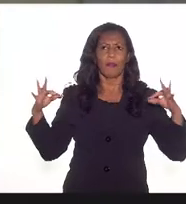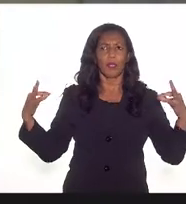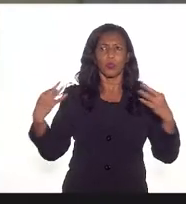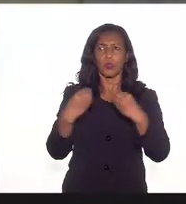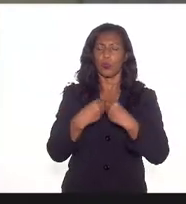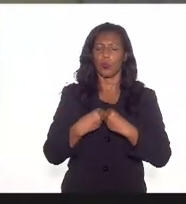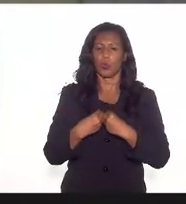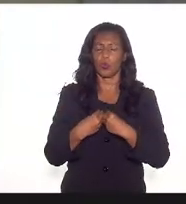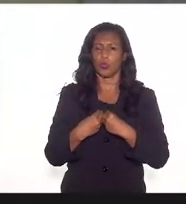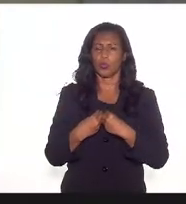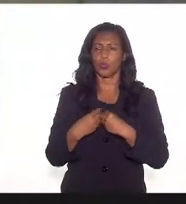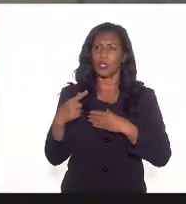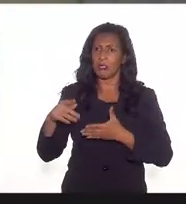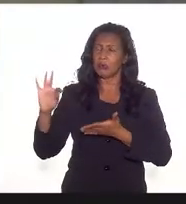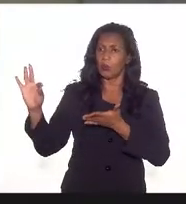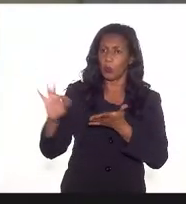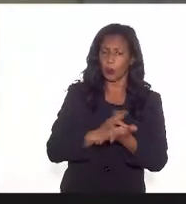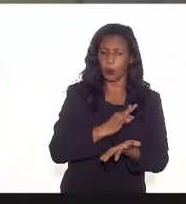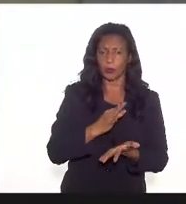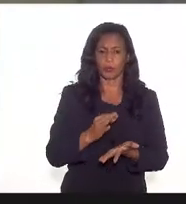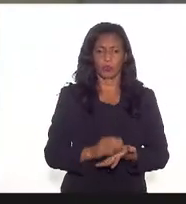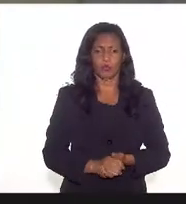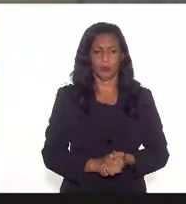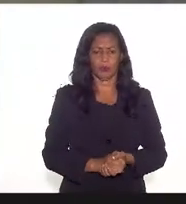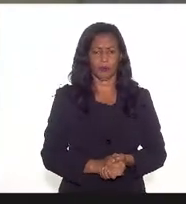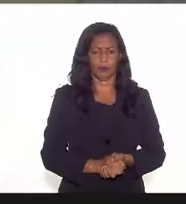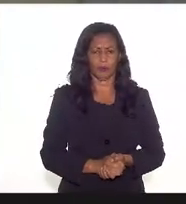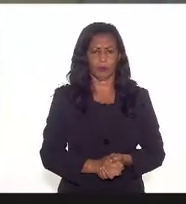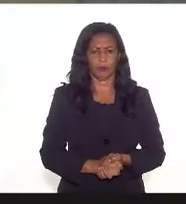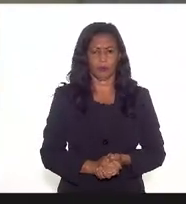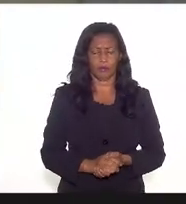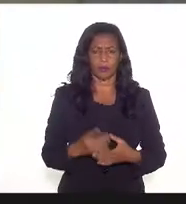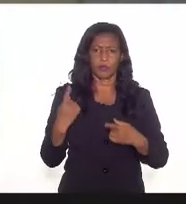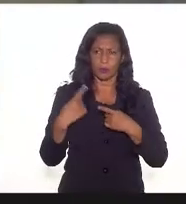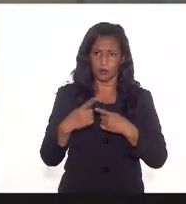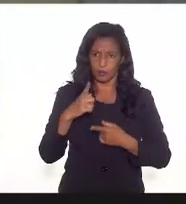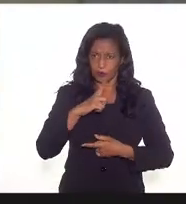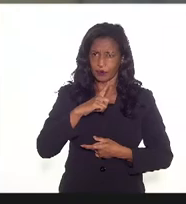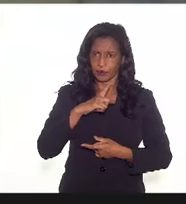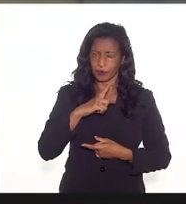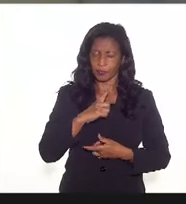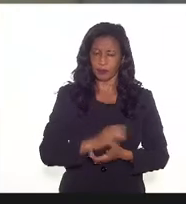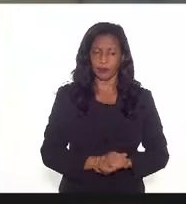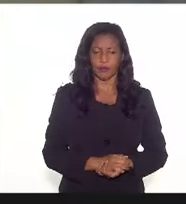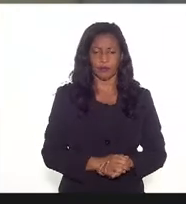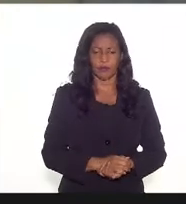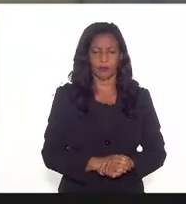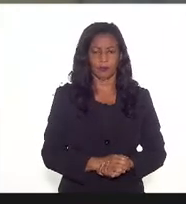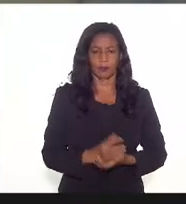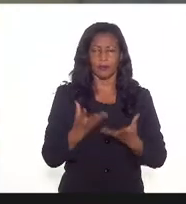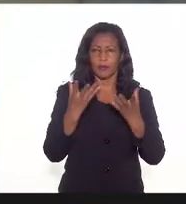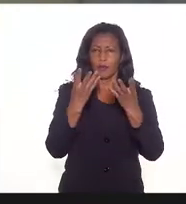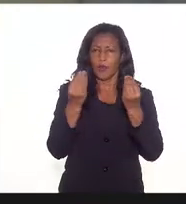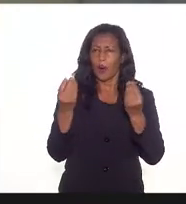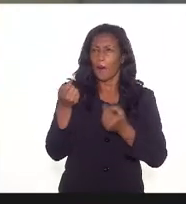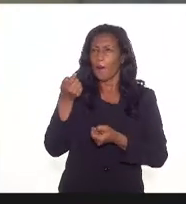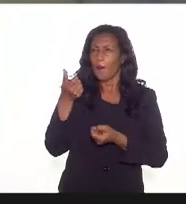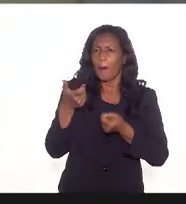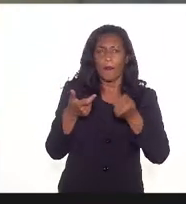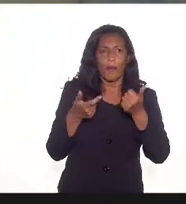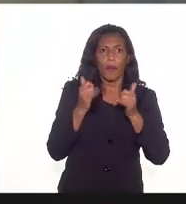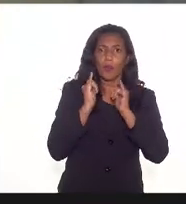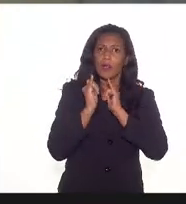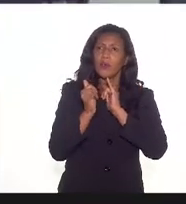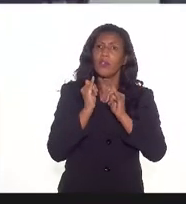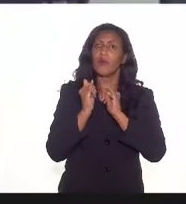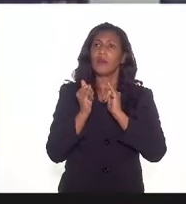e se credenciasse a esse critério, porque há, a esse respeito, muito pouca informação.